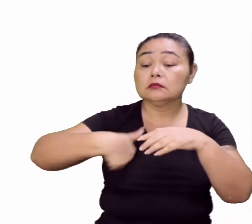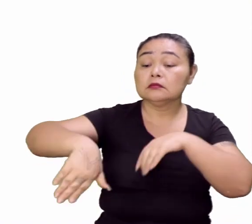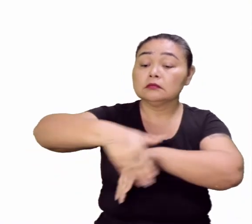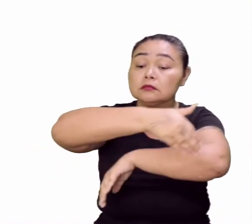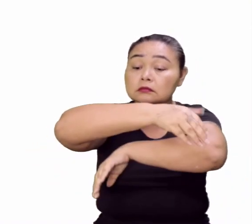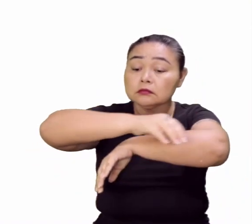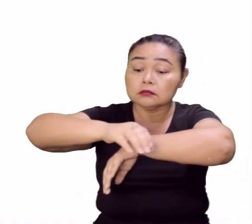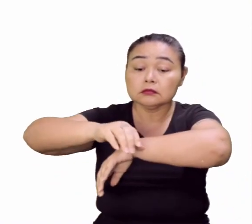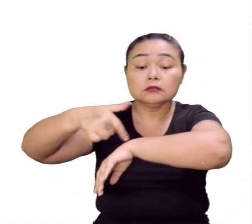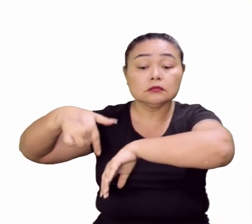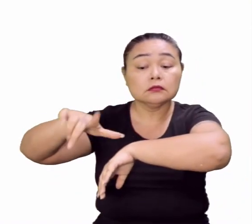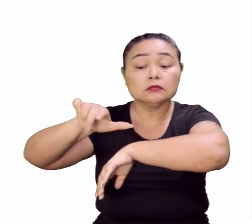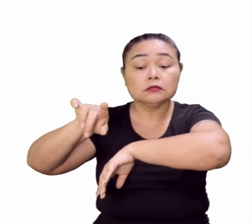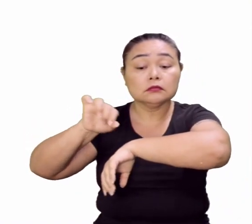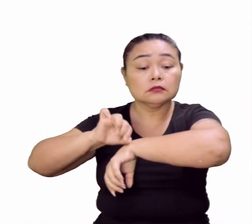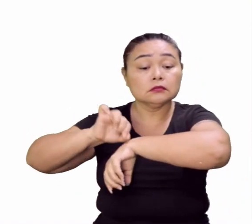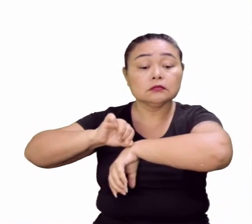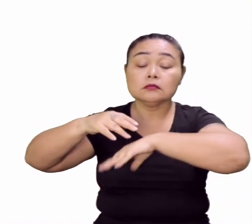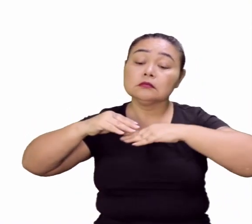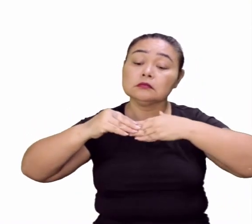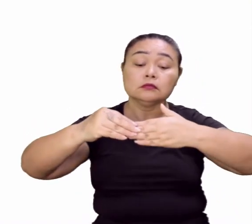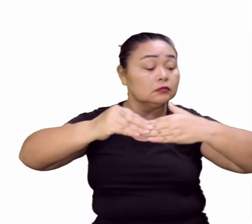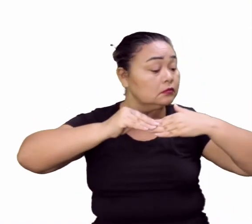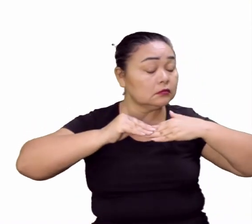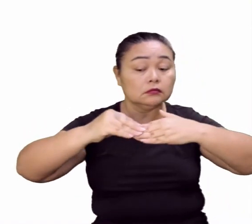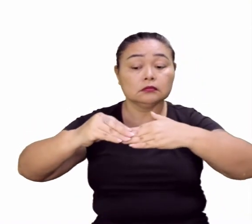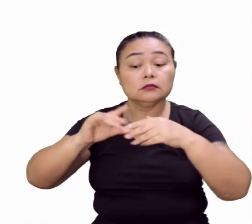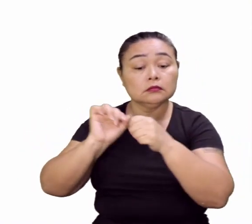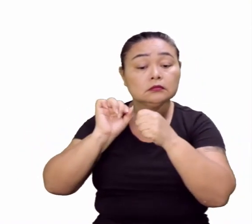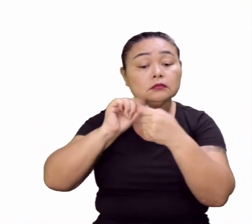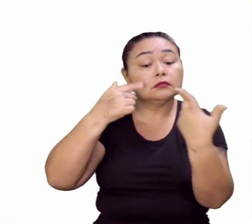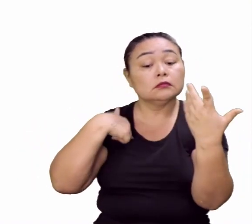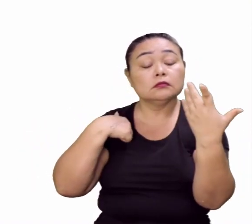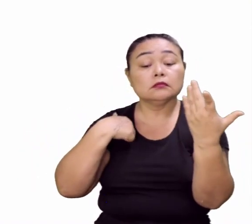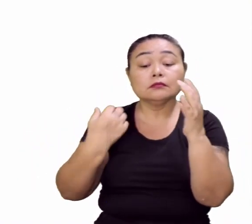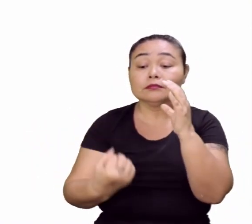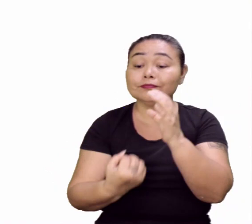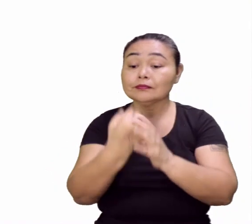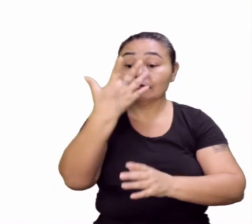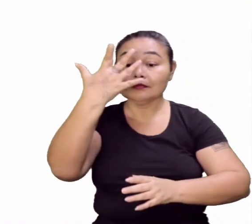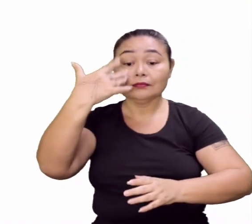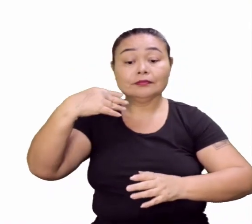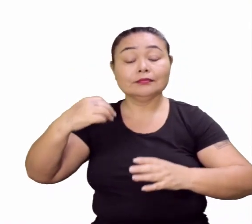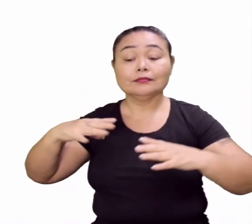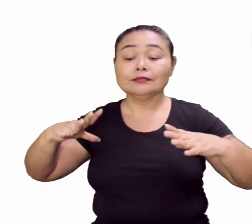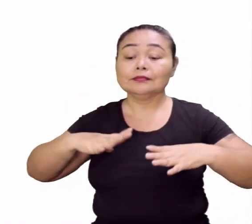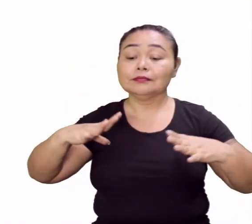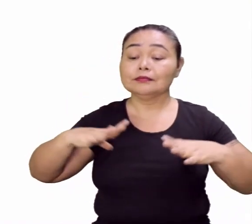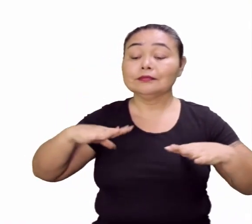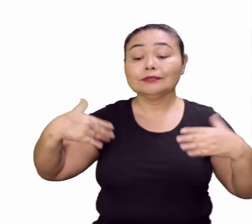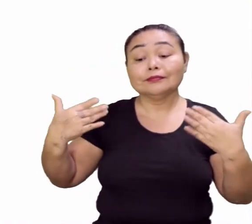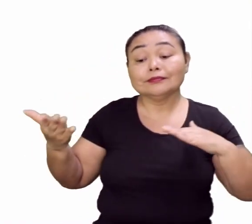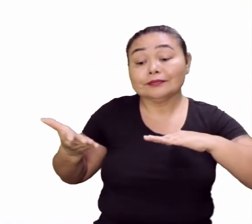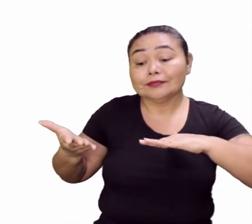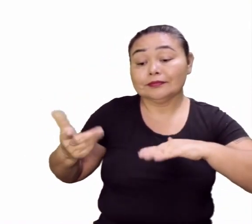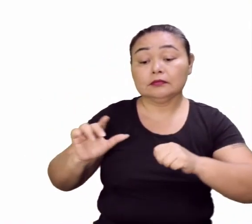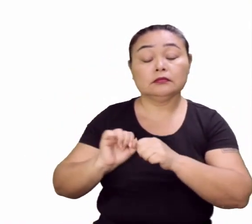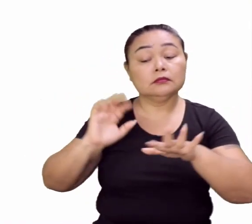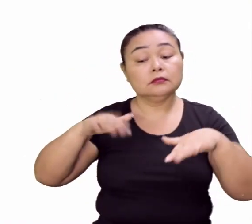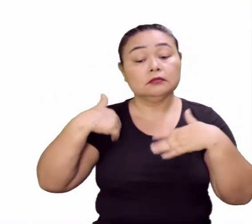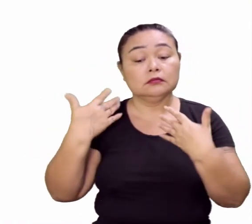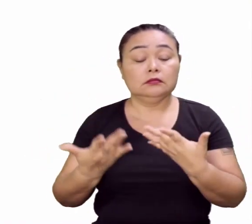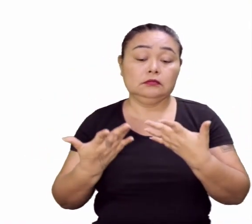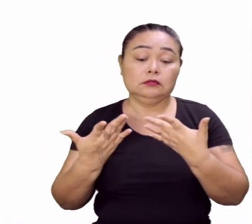sanitários e de deslocamento. Nascem, enfim, as cidades contemporâneas. Muito bem.